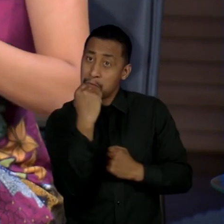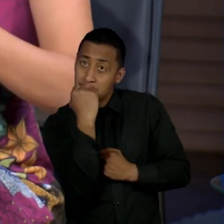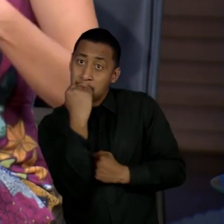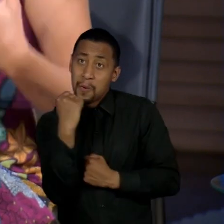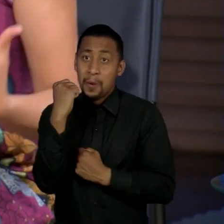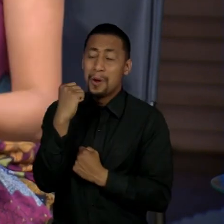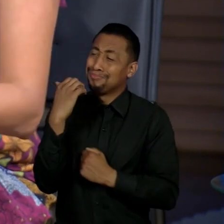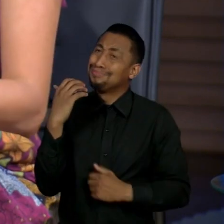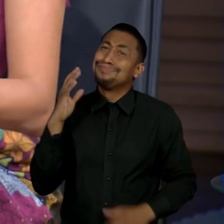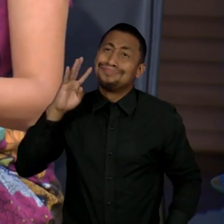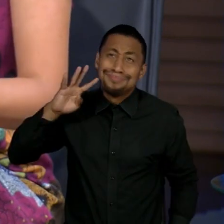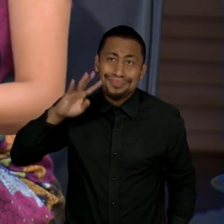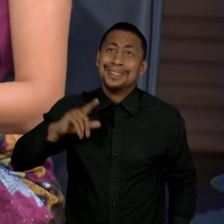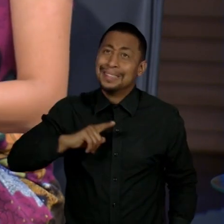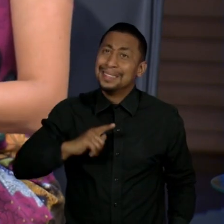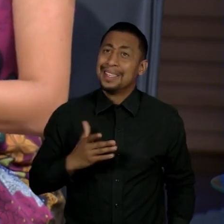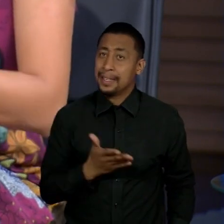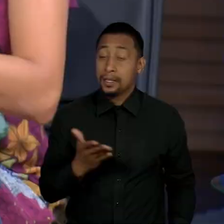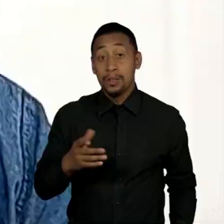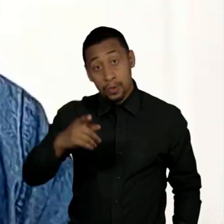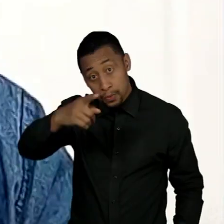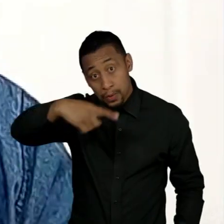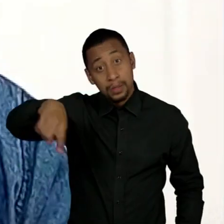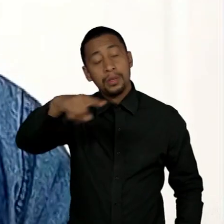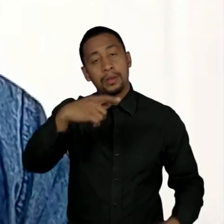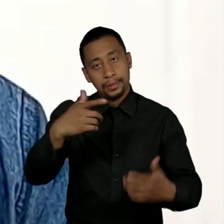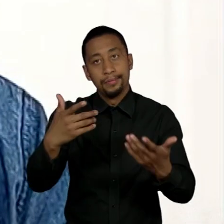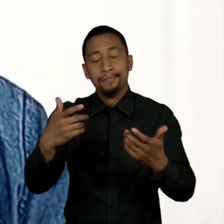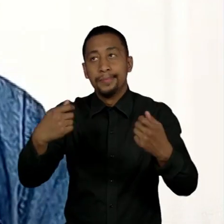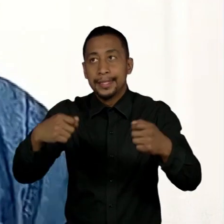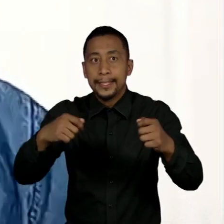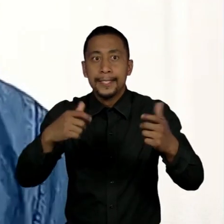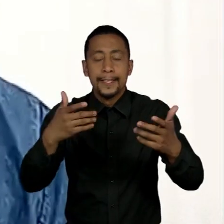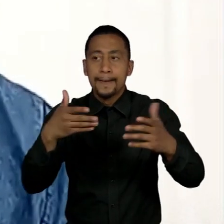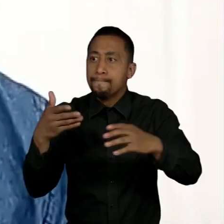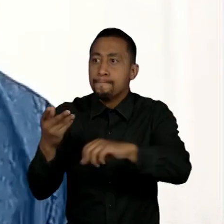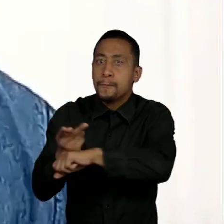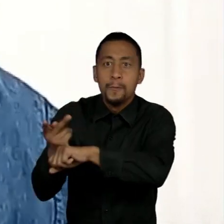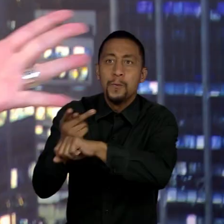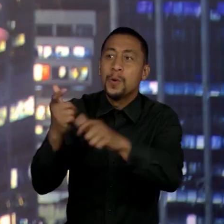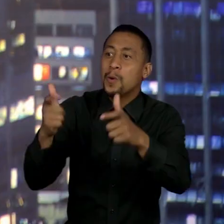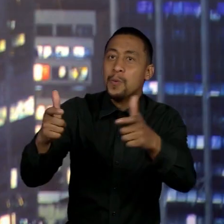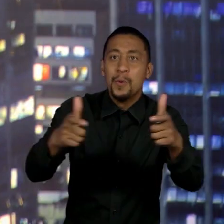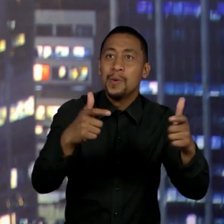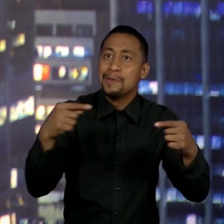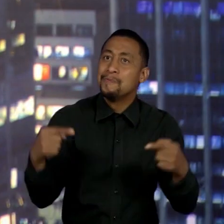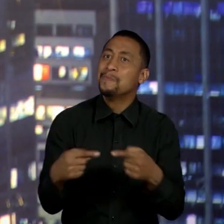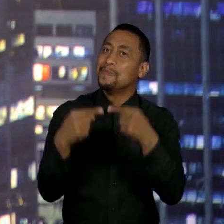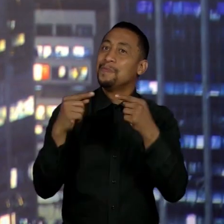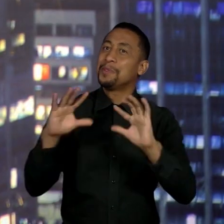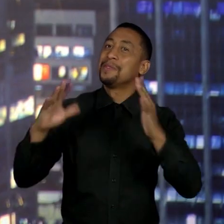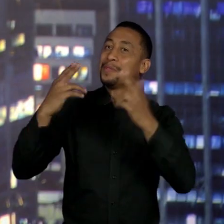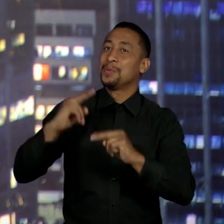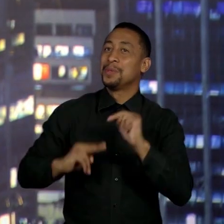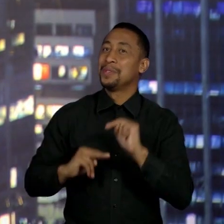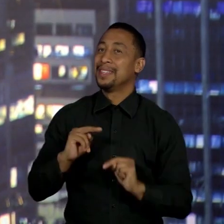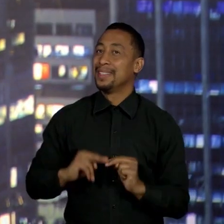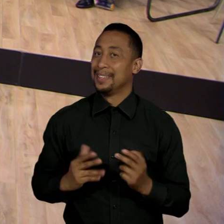se implique, né, nesse trabalho, nessa força-tarefa. Nós estamos chegando ao fim aqui, então,